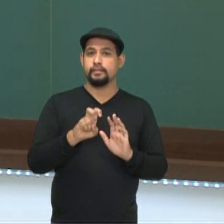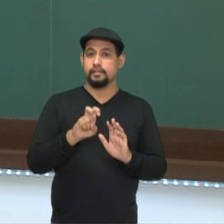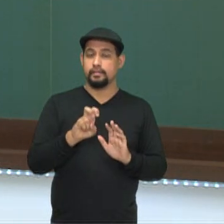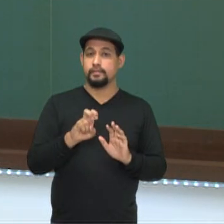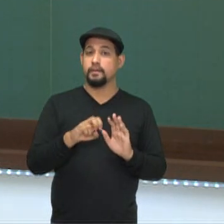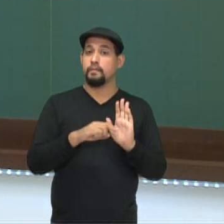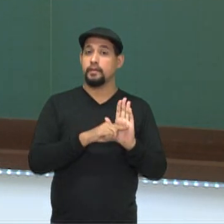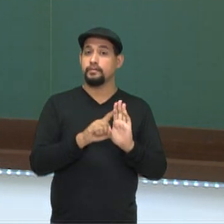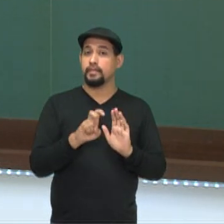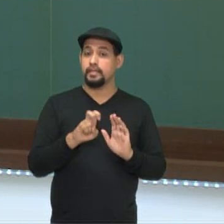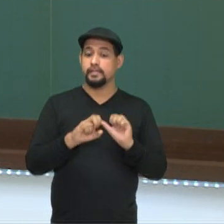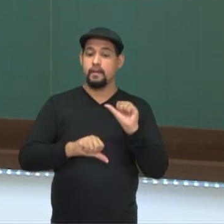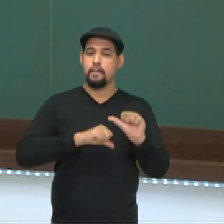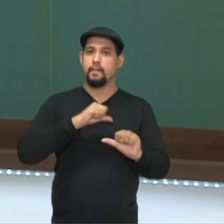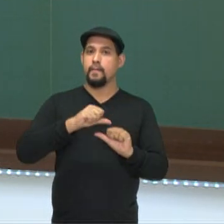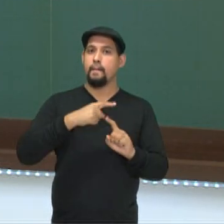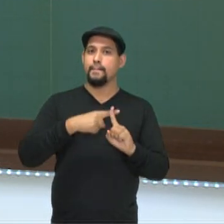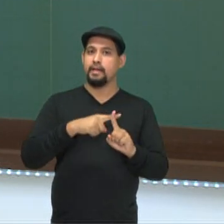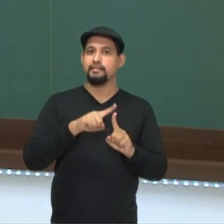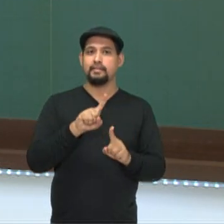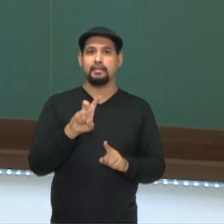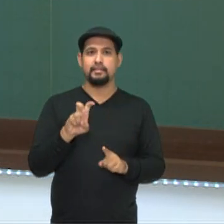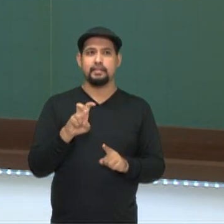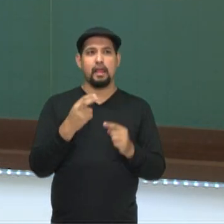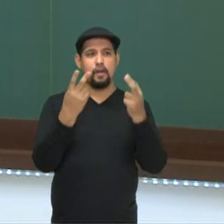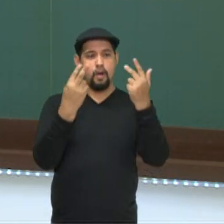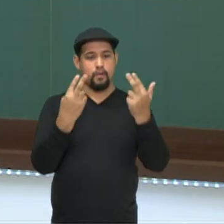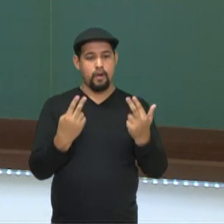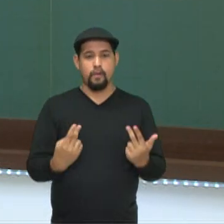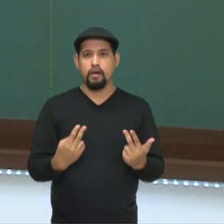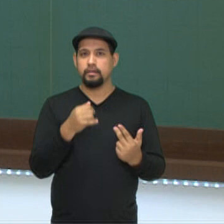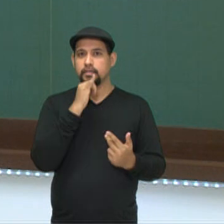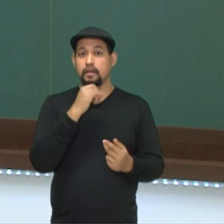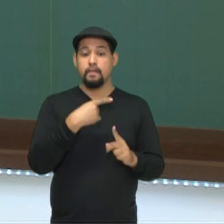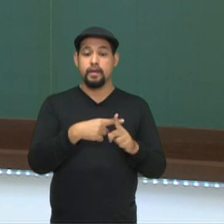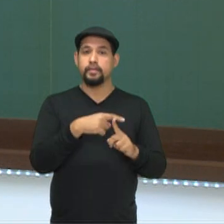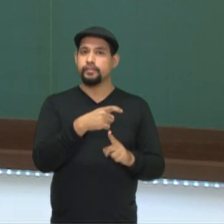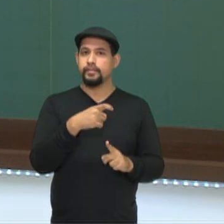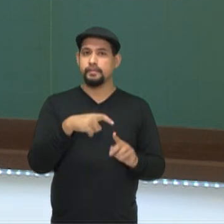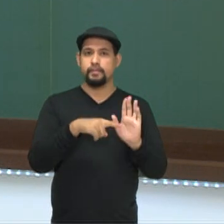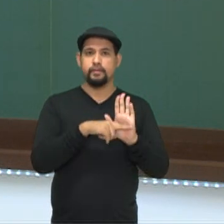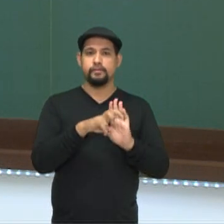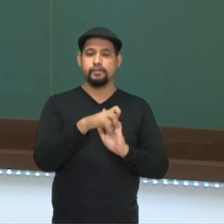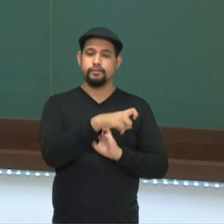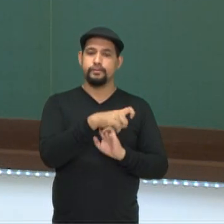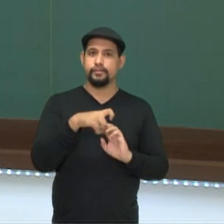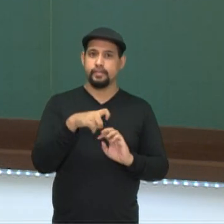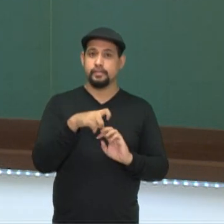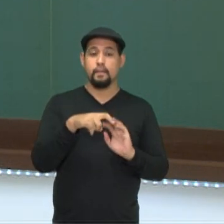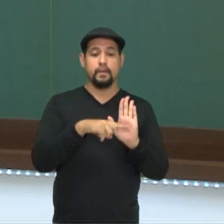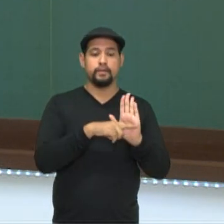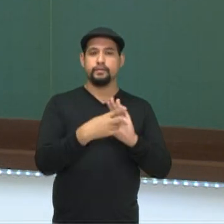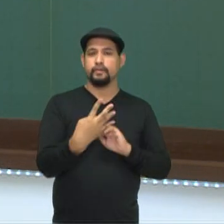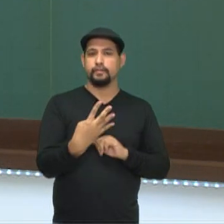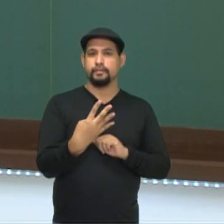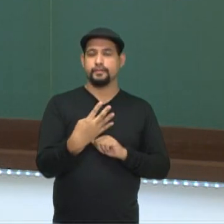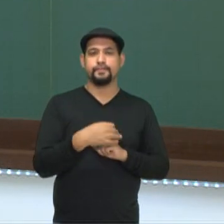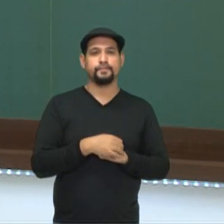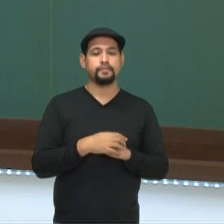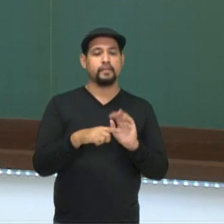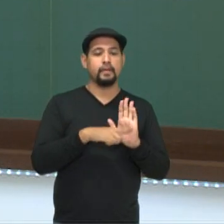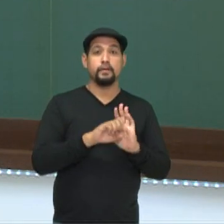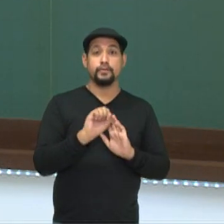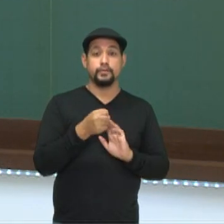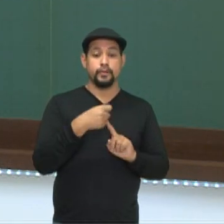15 passa mais 15. Juntos termos semelhantes. Mais x com menos 5x, menos 4. Menos 8